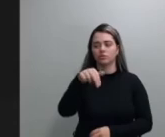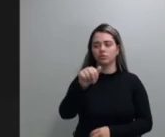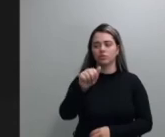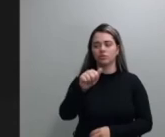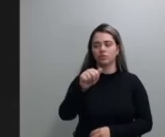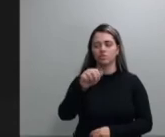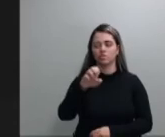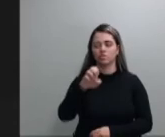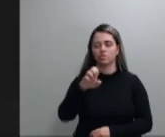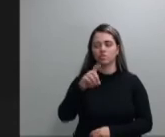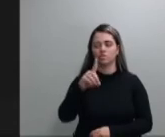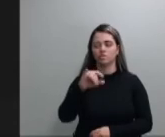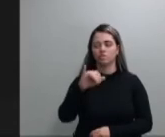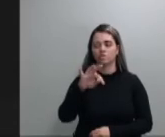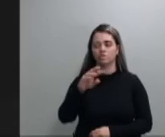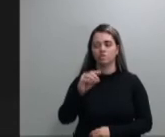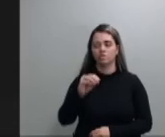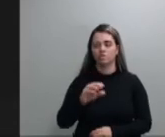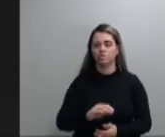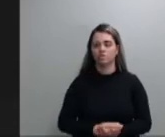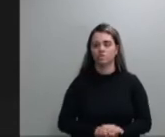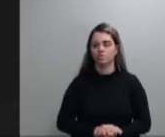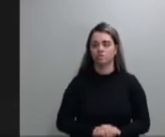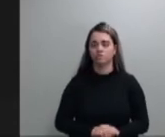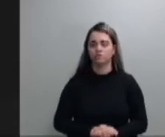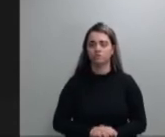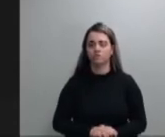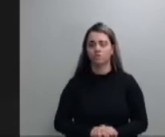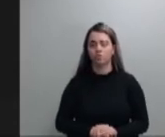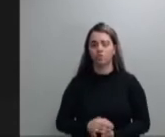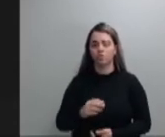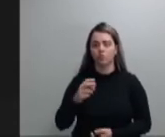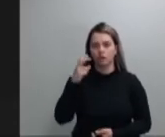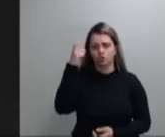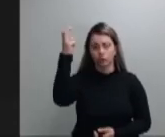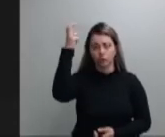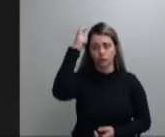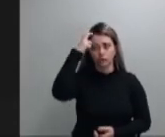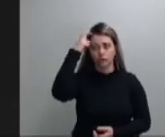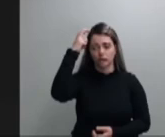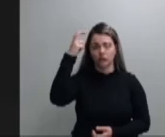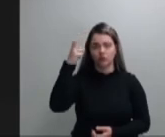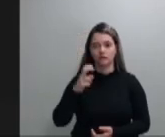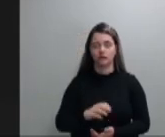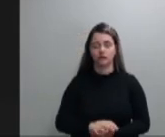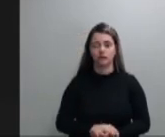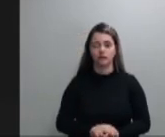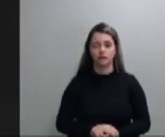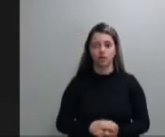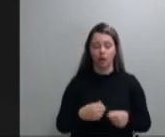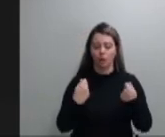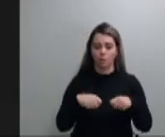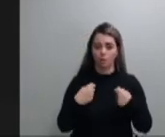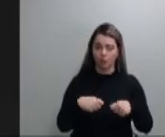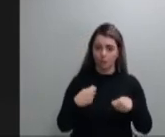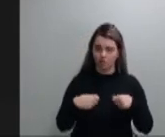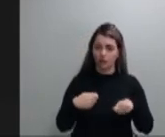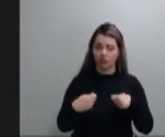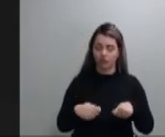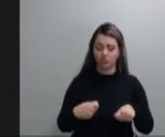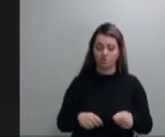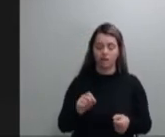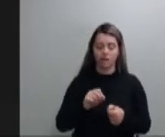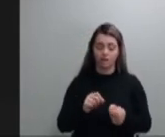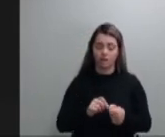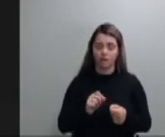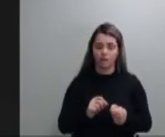negociais jurídicos de concentração a fim de conduzir os efeitos necessários para sua efetivação sua execução e seu cumprimento